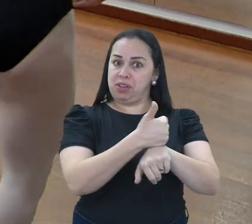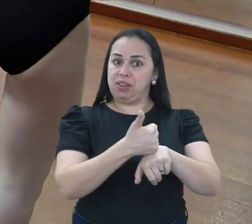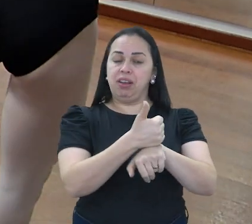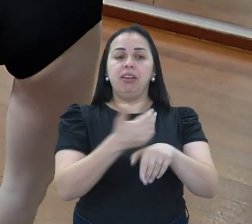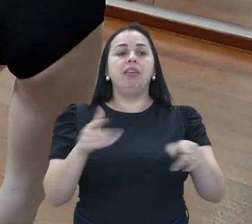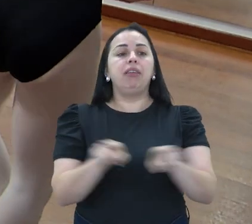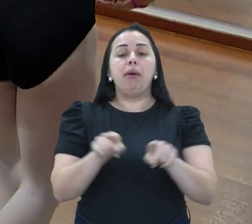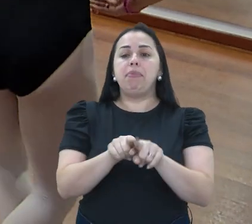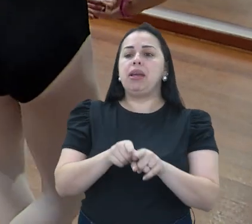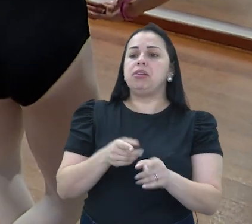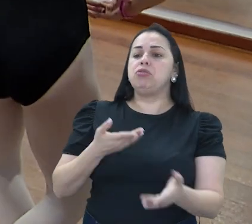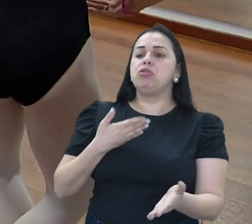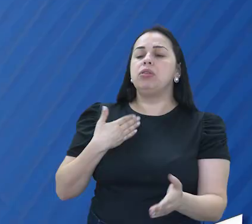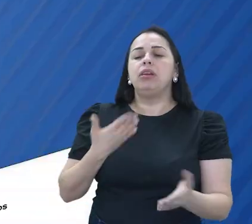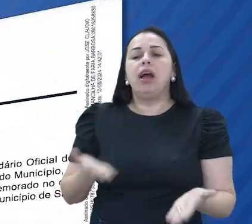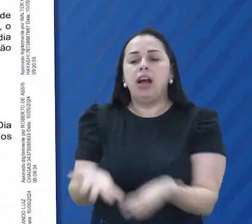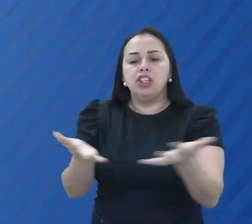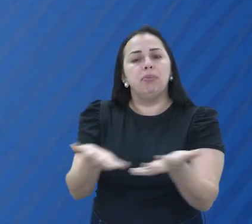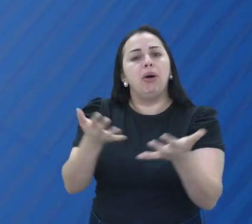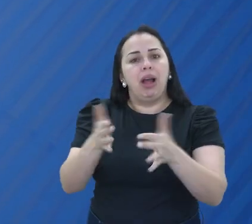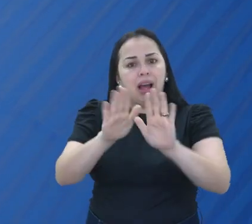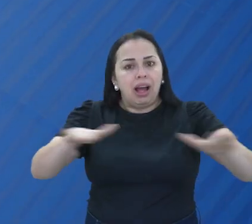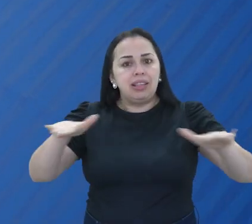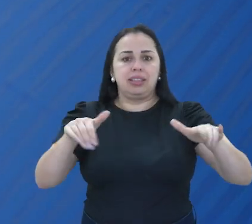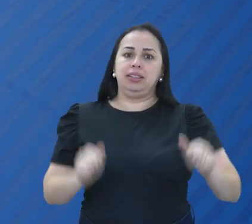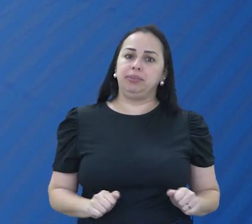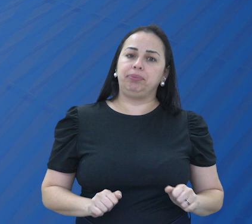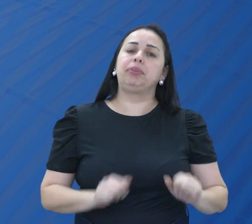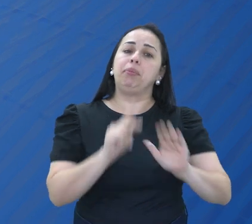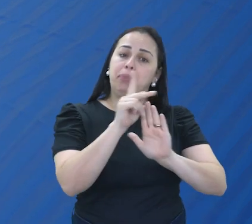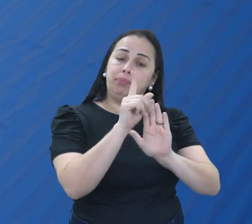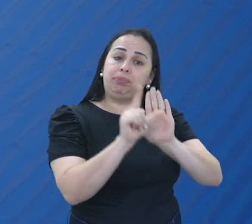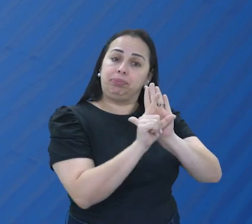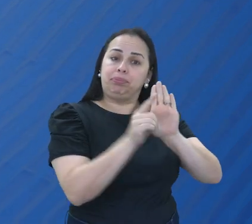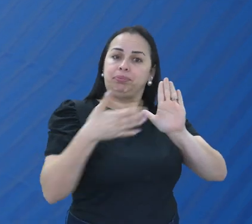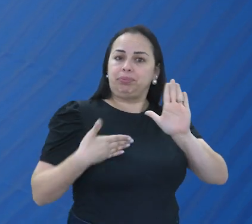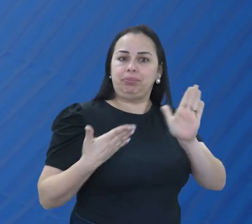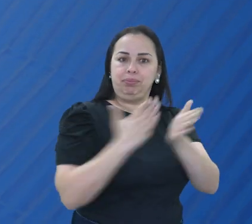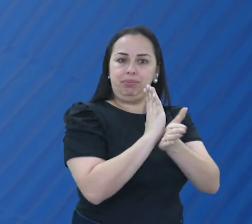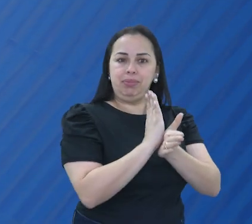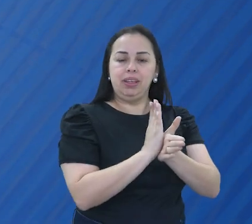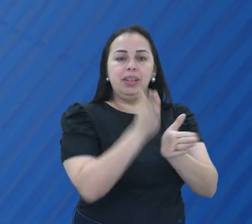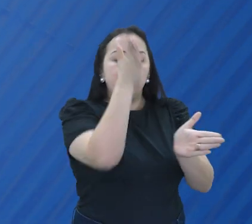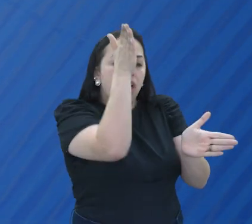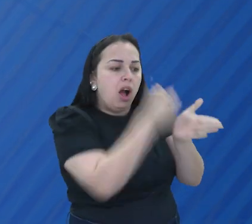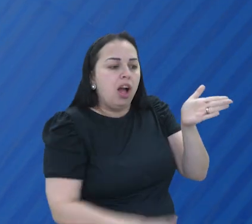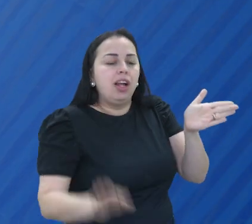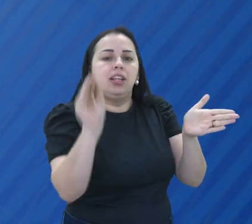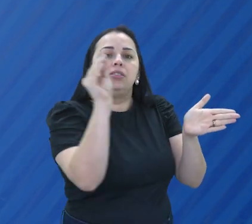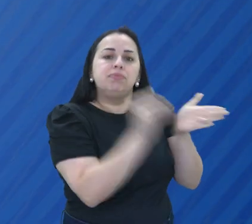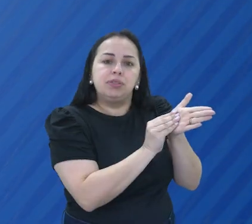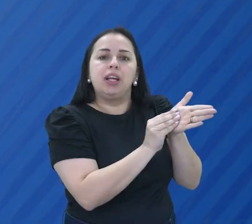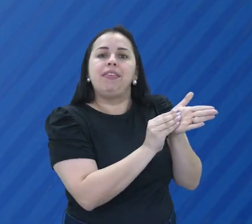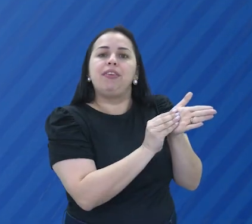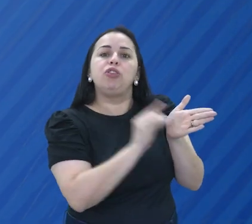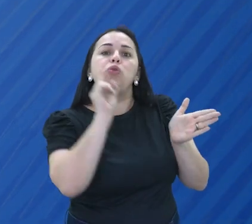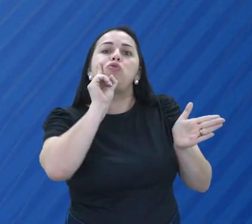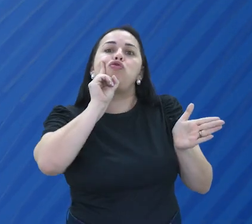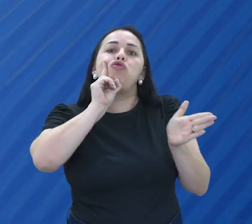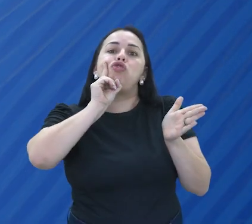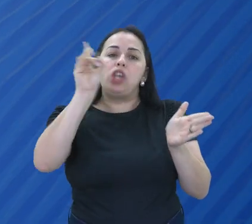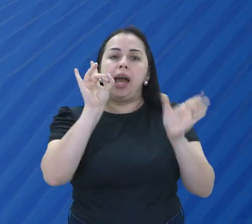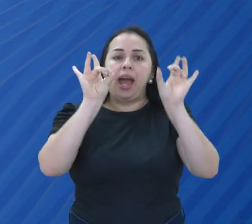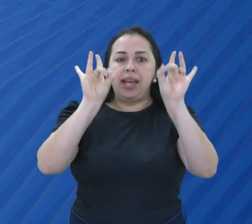a descoberta de futuros talentos, a Câmara Municipal aprovou o projeto de lei que inclui no calendário oficial de comemorações